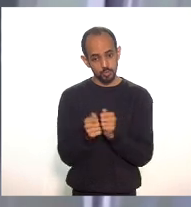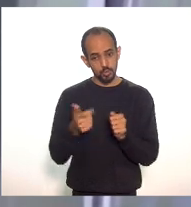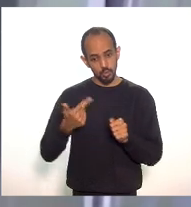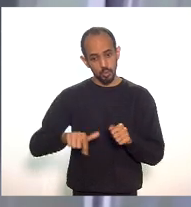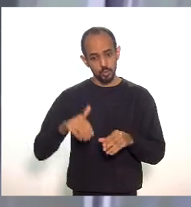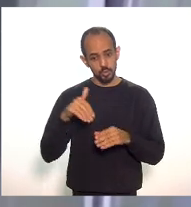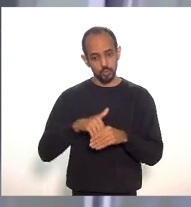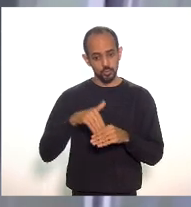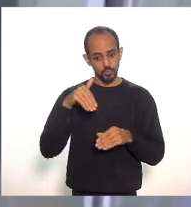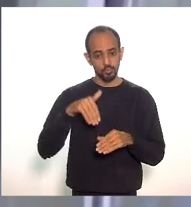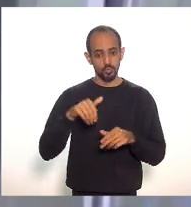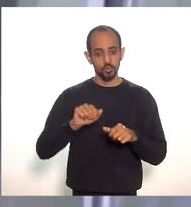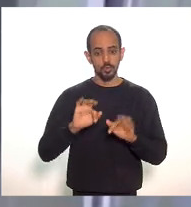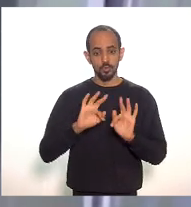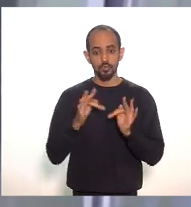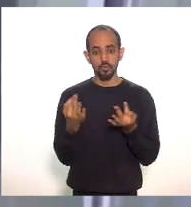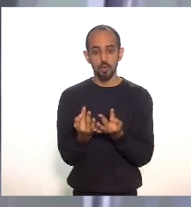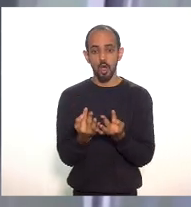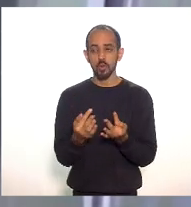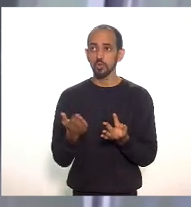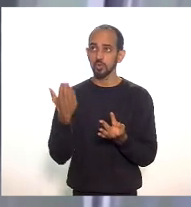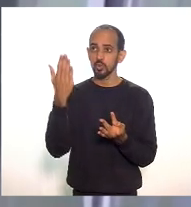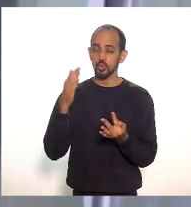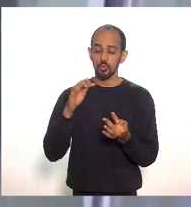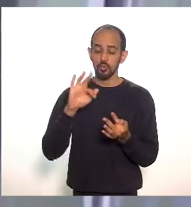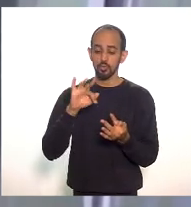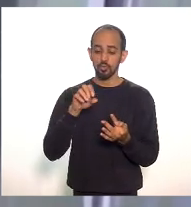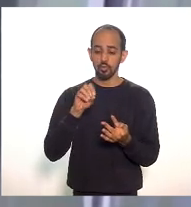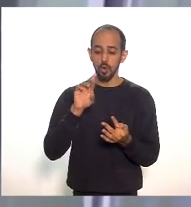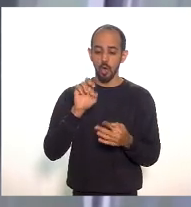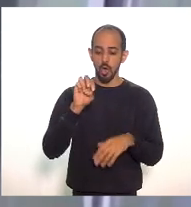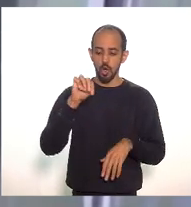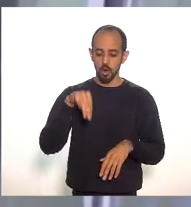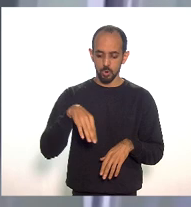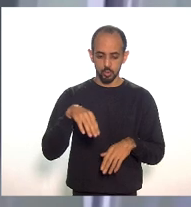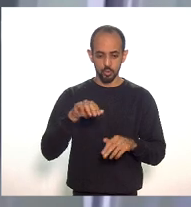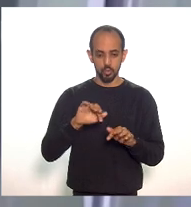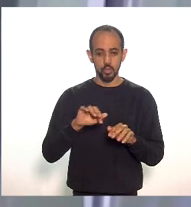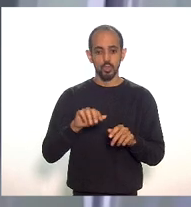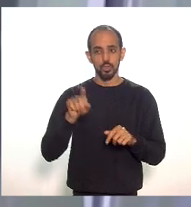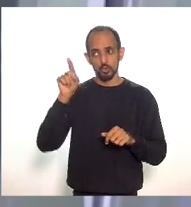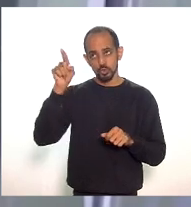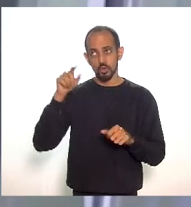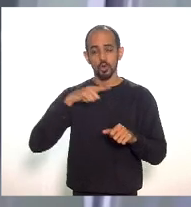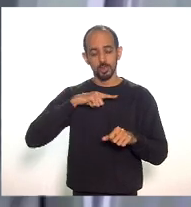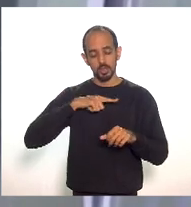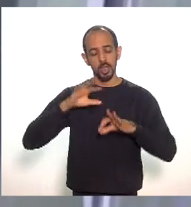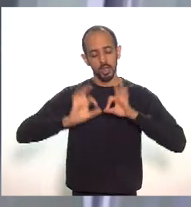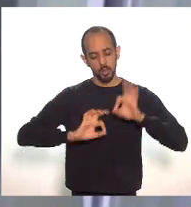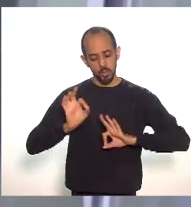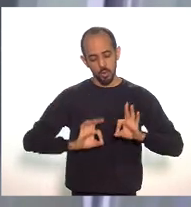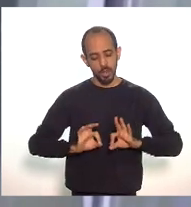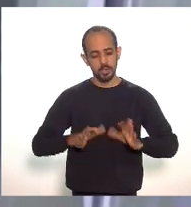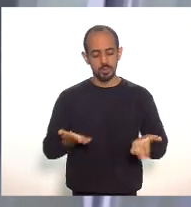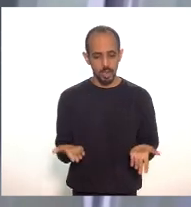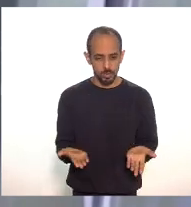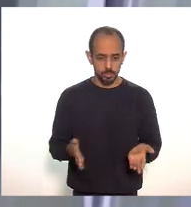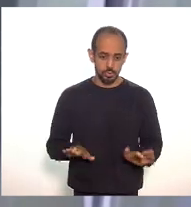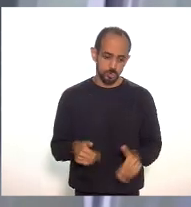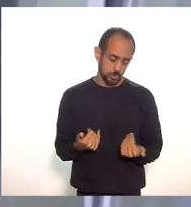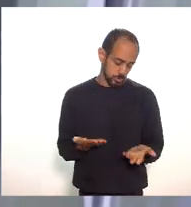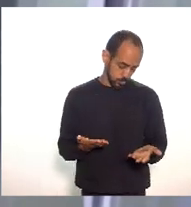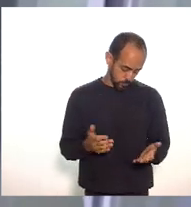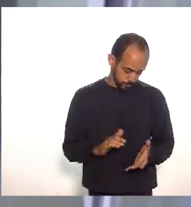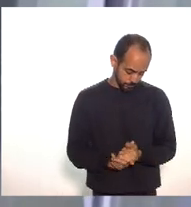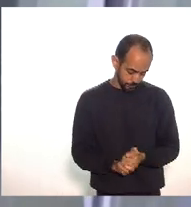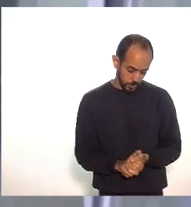fórum que vossa excelência tem coordenado que reúne os setores da economia do Estado comunidade sentido enfim ou seja né